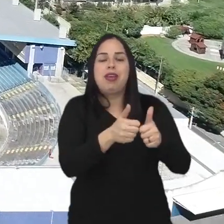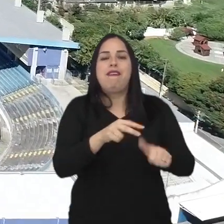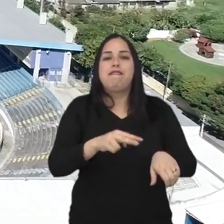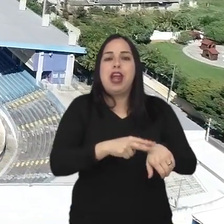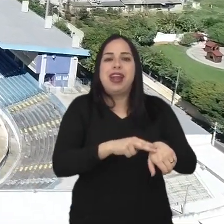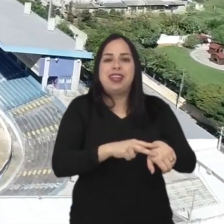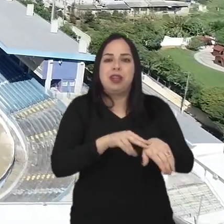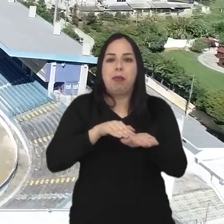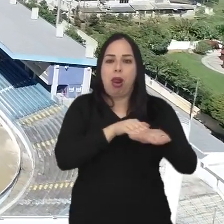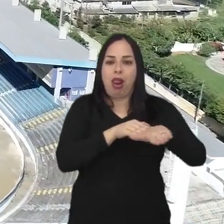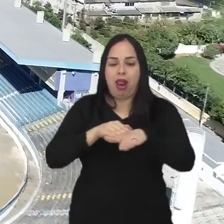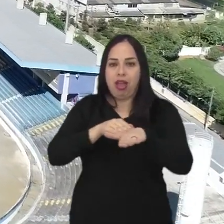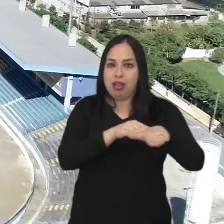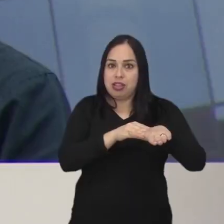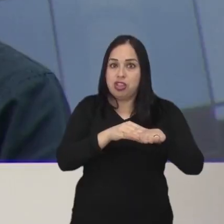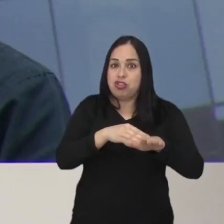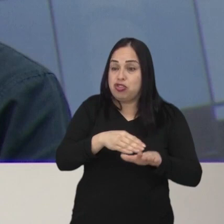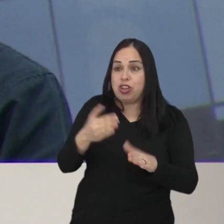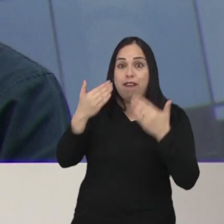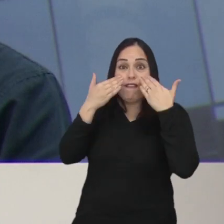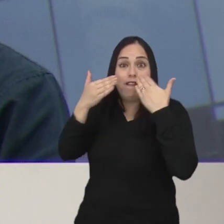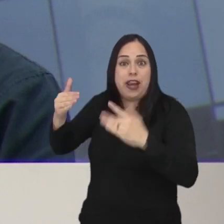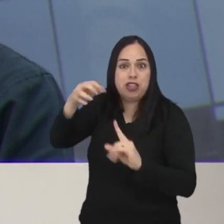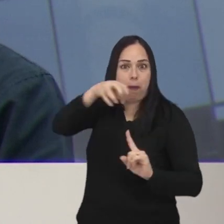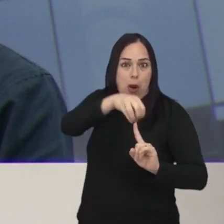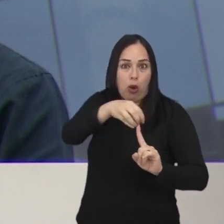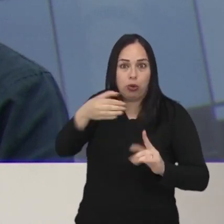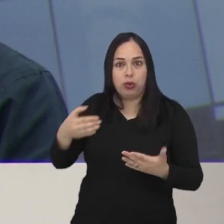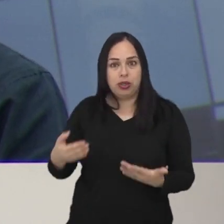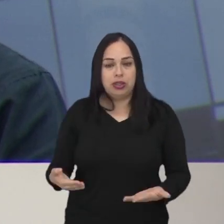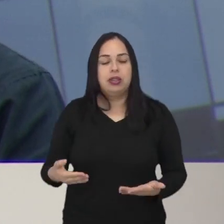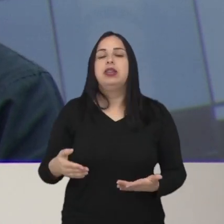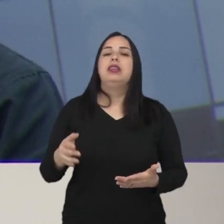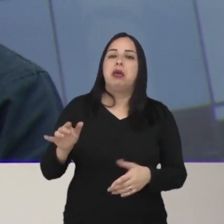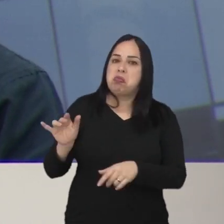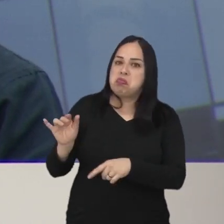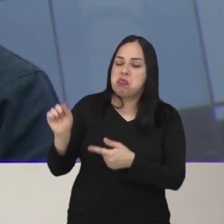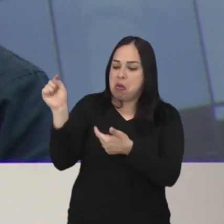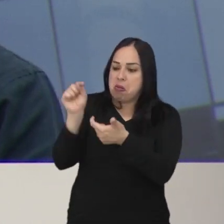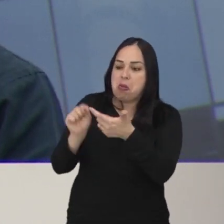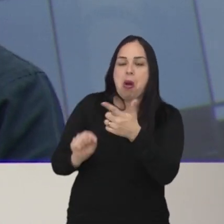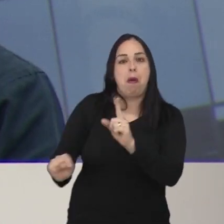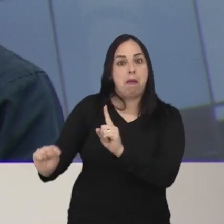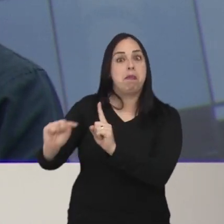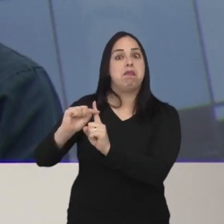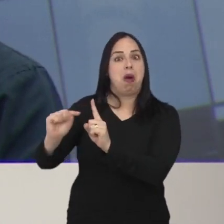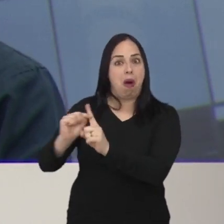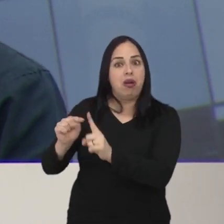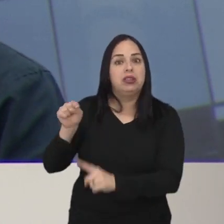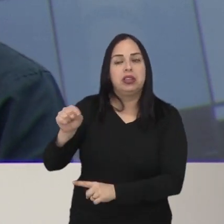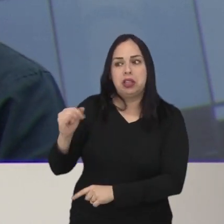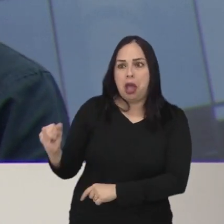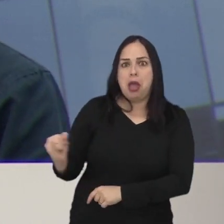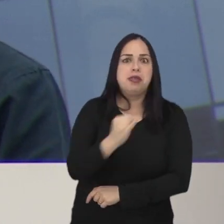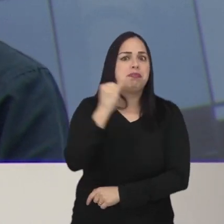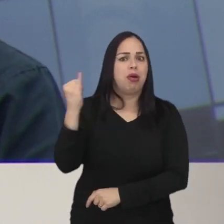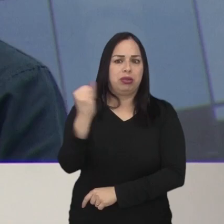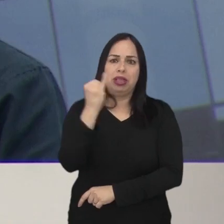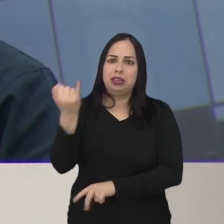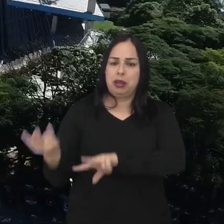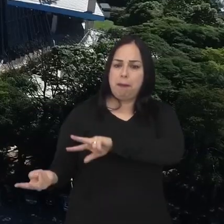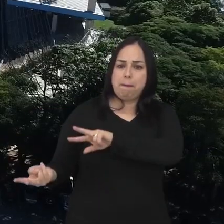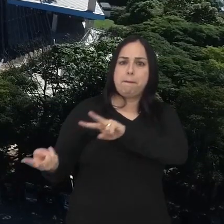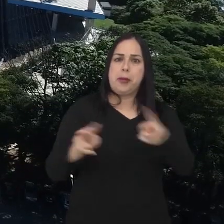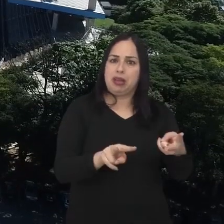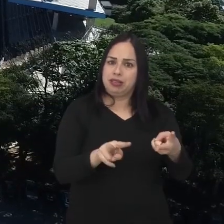terá uma estação em frente ao local. Para o vereador Robertinho da Padaria, pontos muito positivos, que reforçam a importância